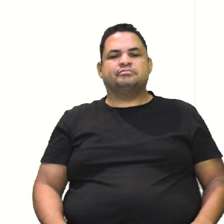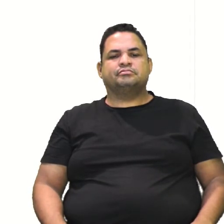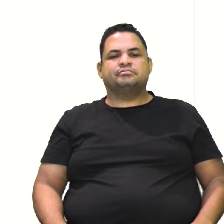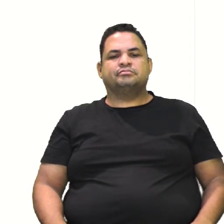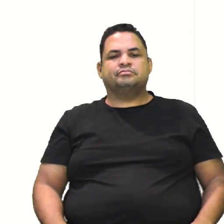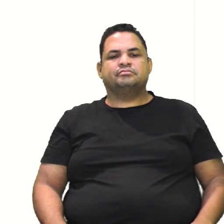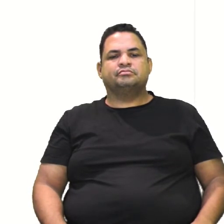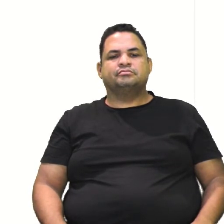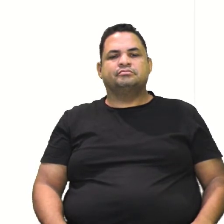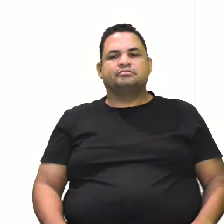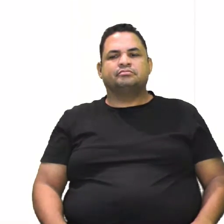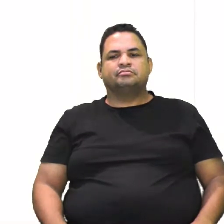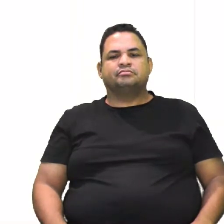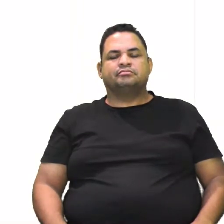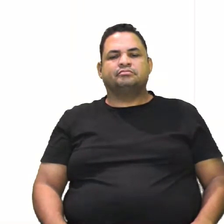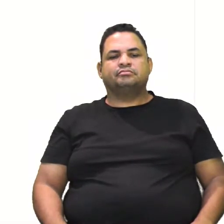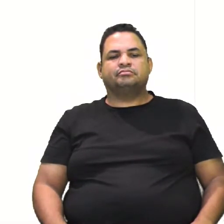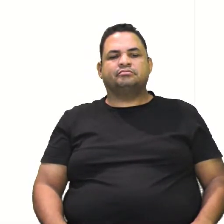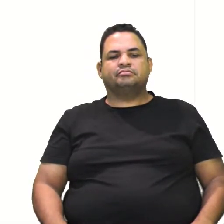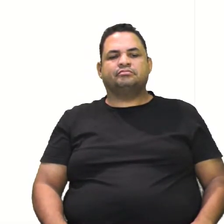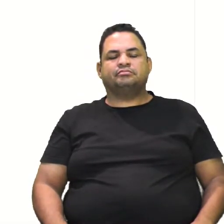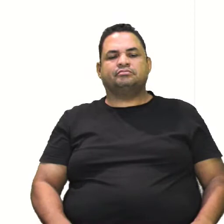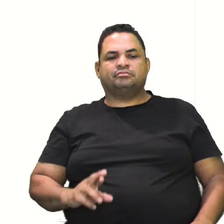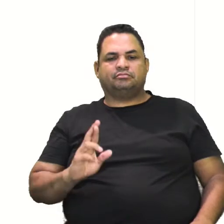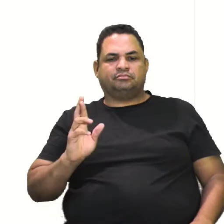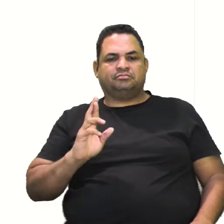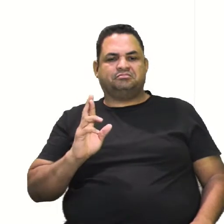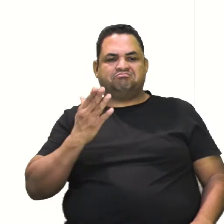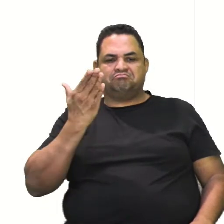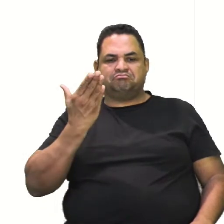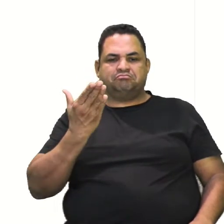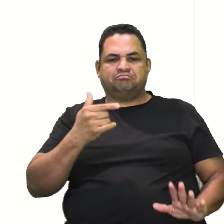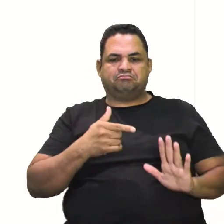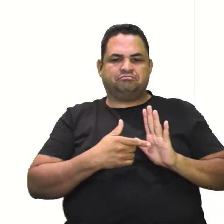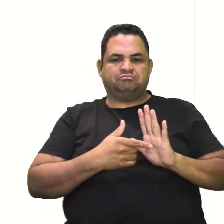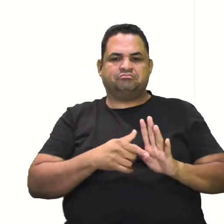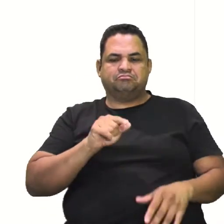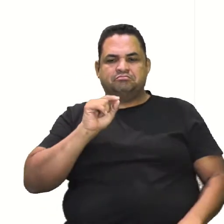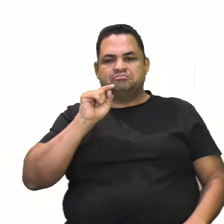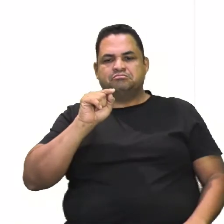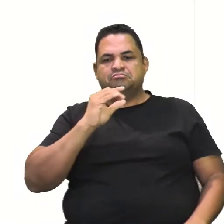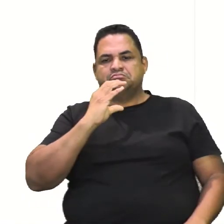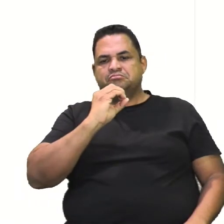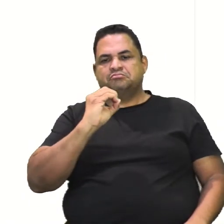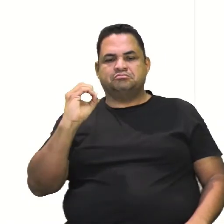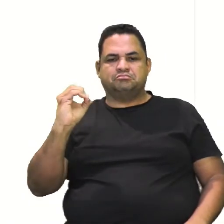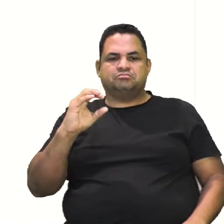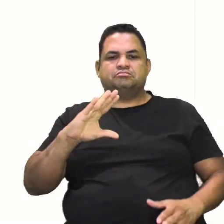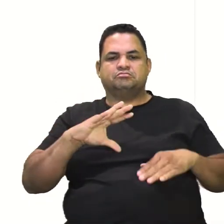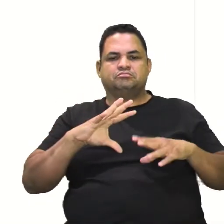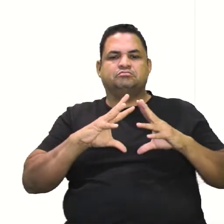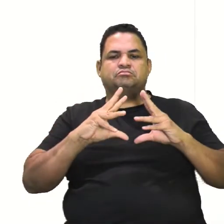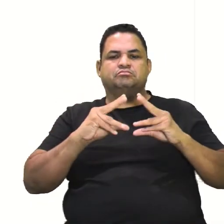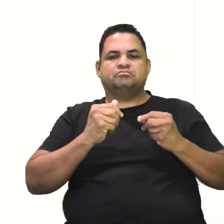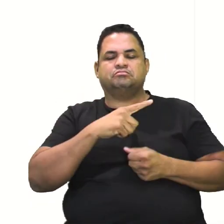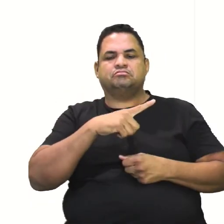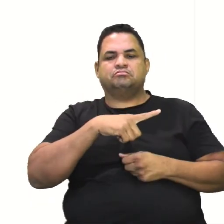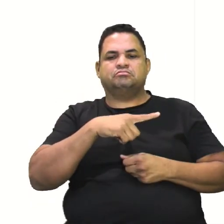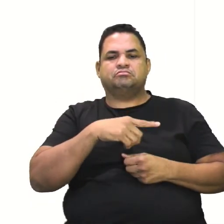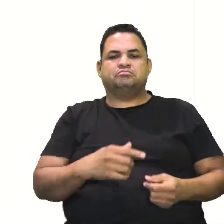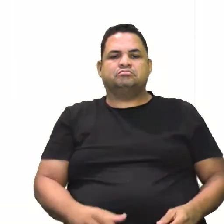Bom, né? uma das três. Já foi duas embora. A quinta indicação não ajuda muito, né? Porque ela fala que é o ponto 0, 0. Não. Todas elas...